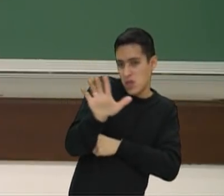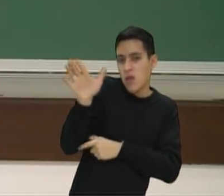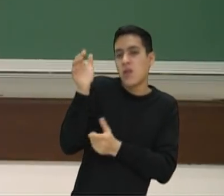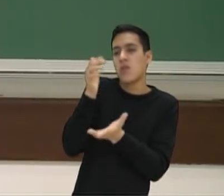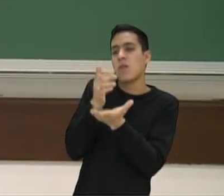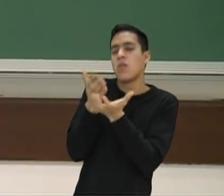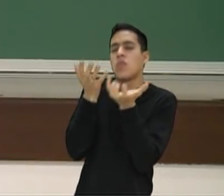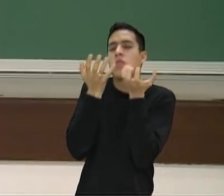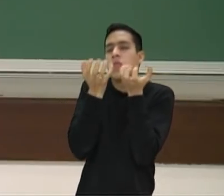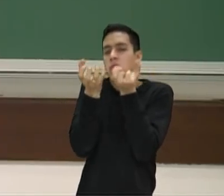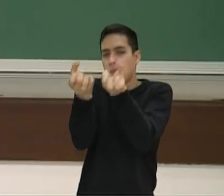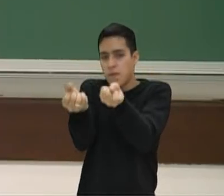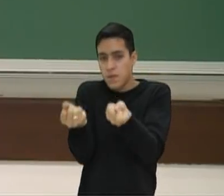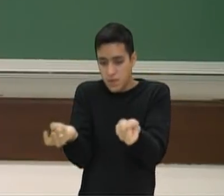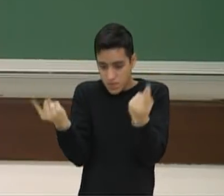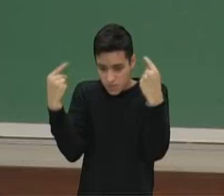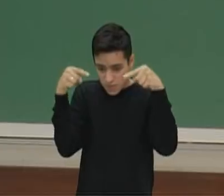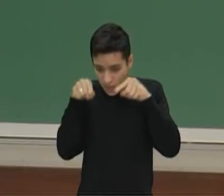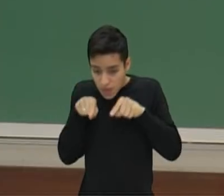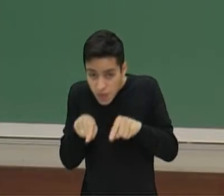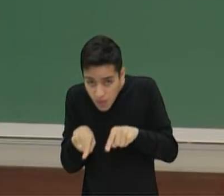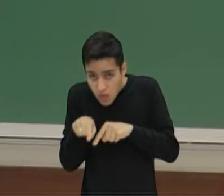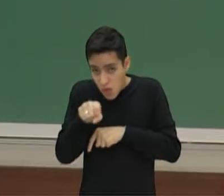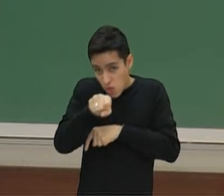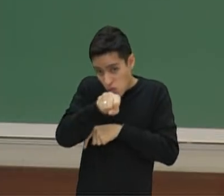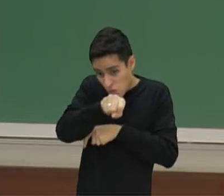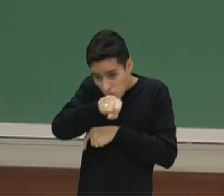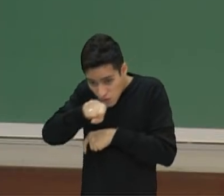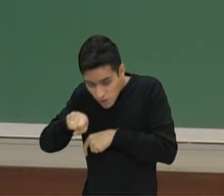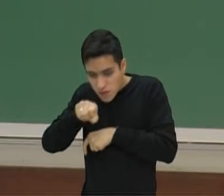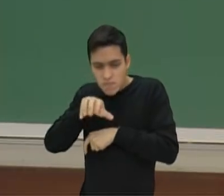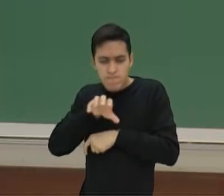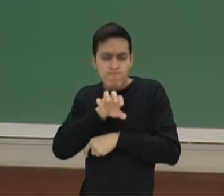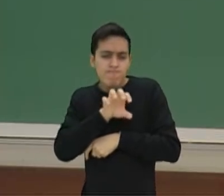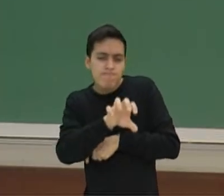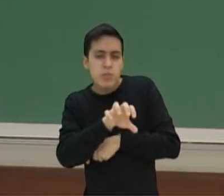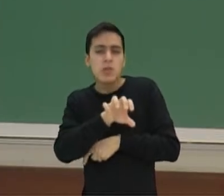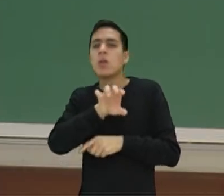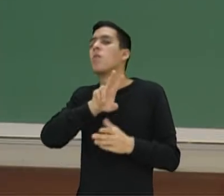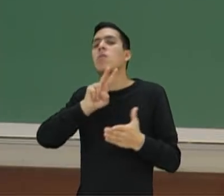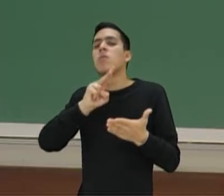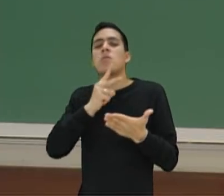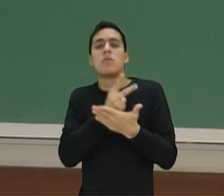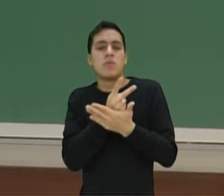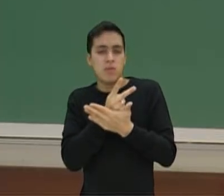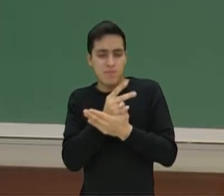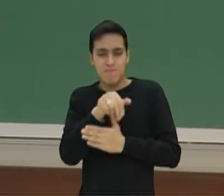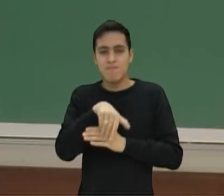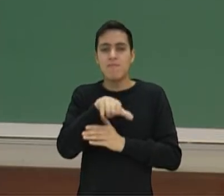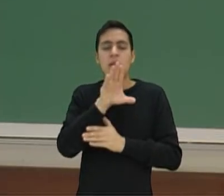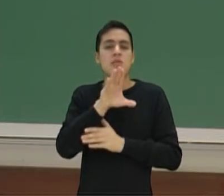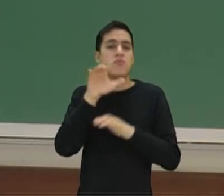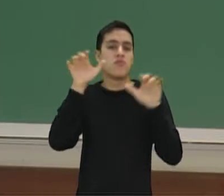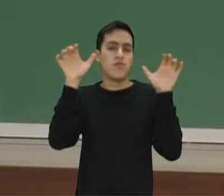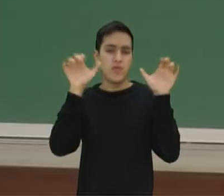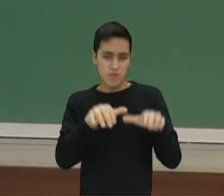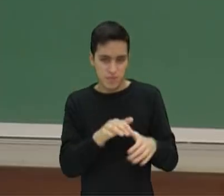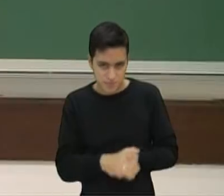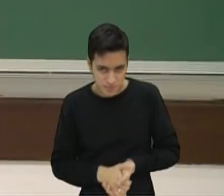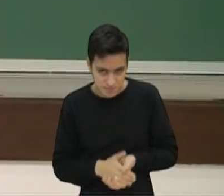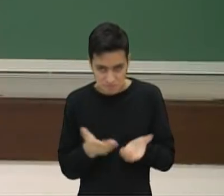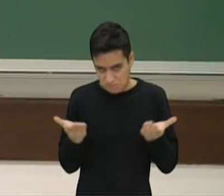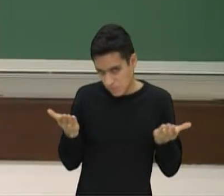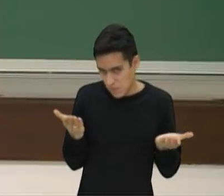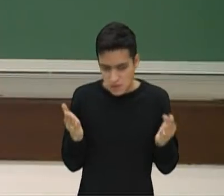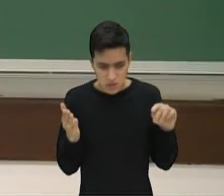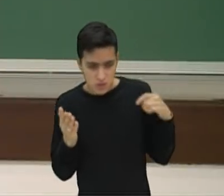as secas. Já na região Sudeste e Centro-Oeste, aumenta a quantidade de chuvas. Quando a gente fala